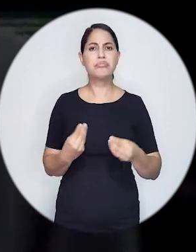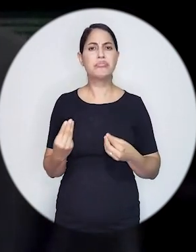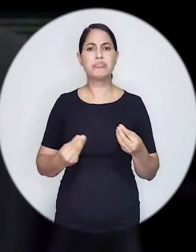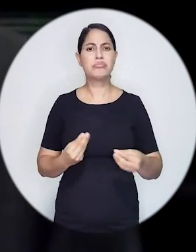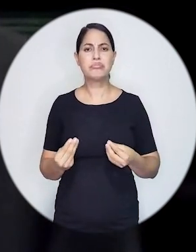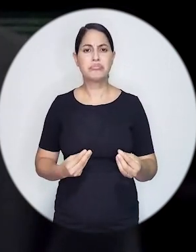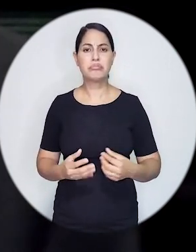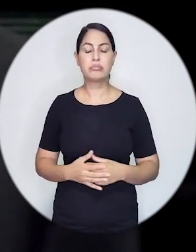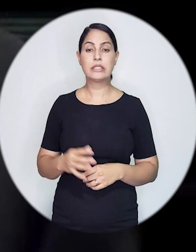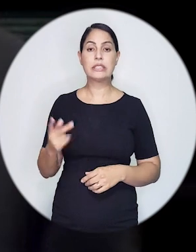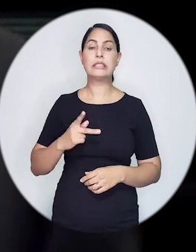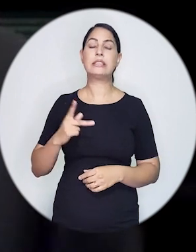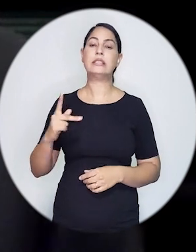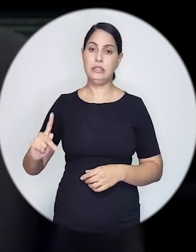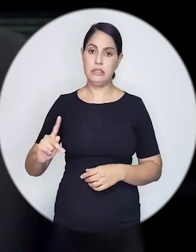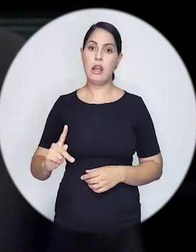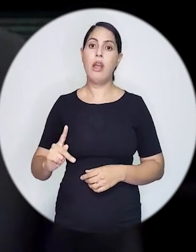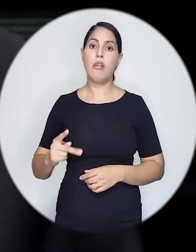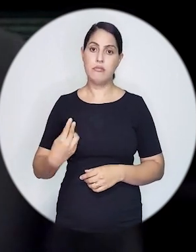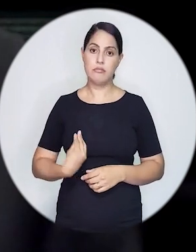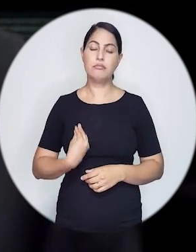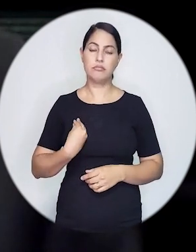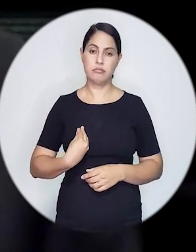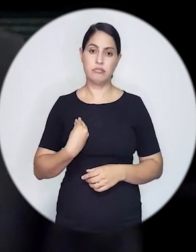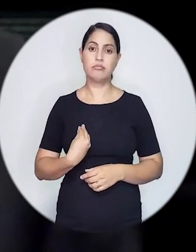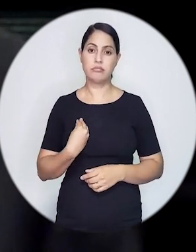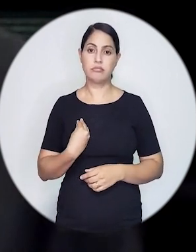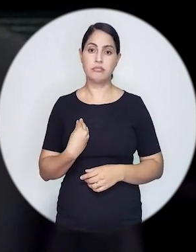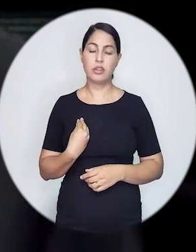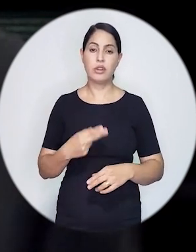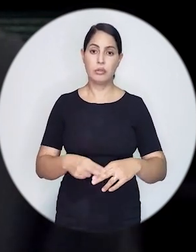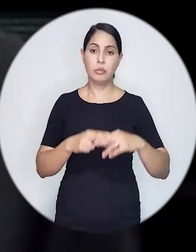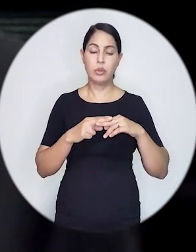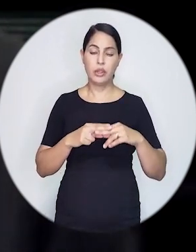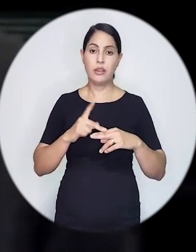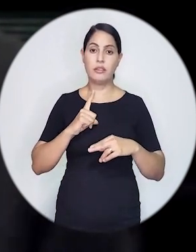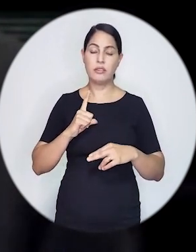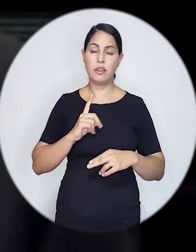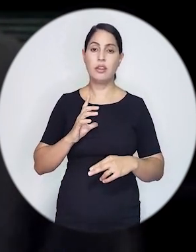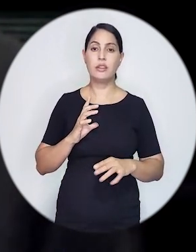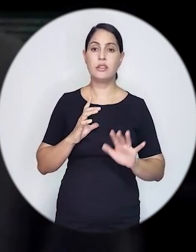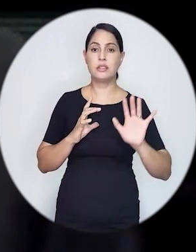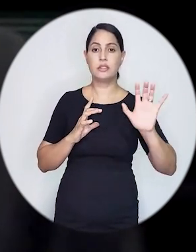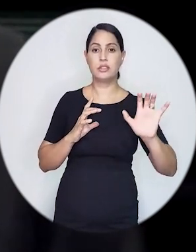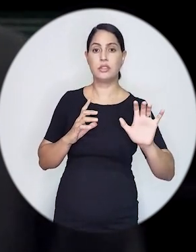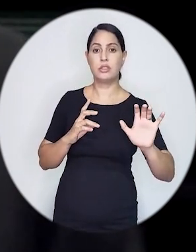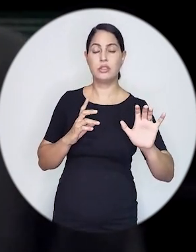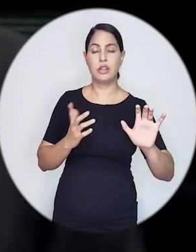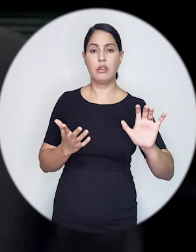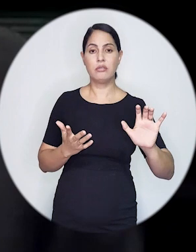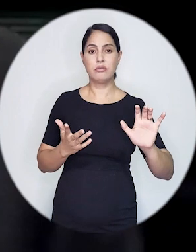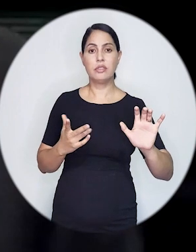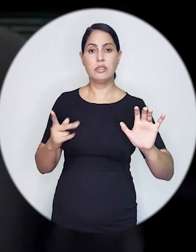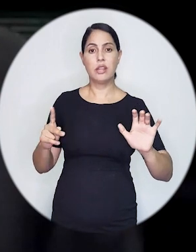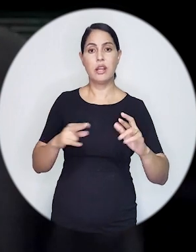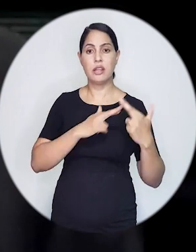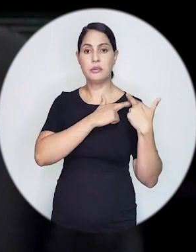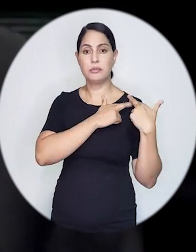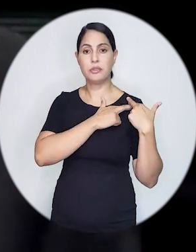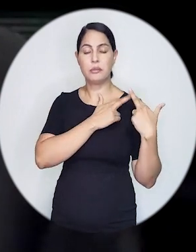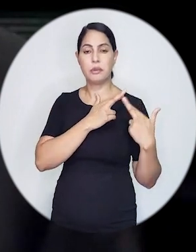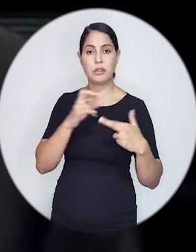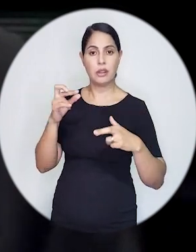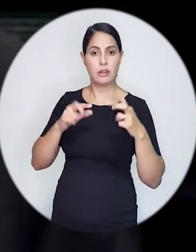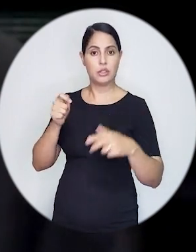do advogado, né, nos processos na sua base territorial, a partir do controle disciplinar na seccional competente,